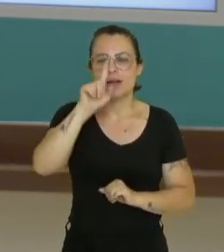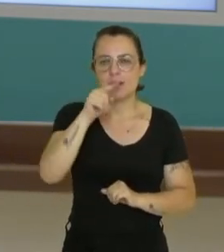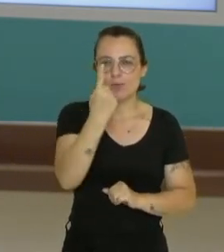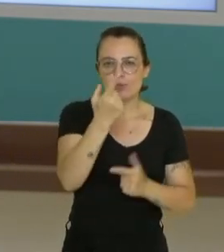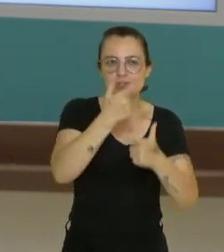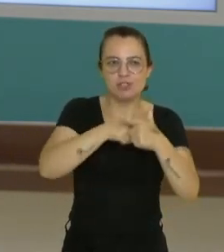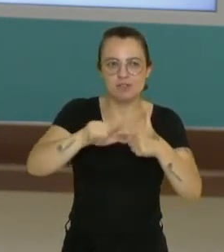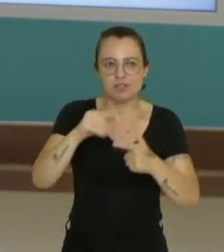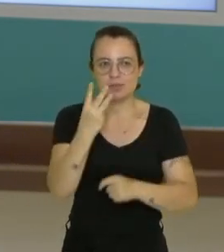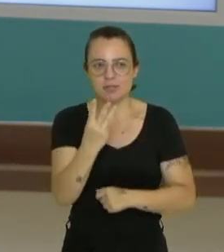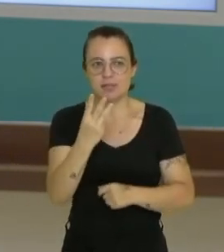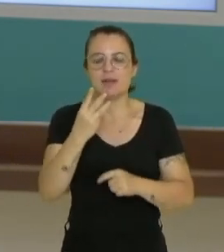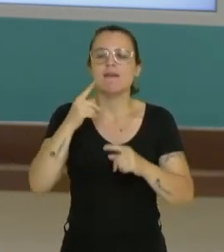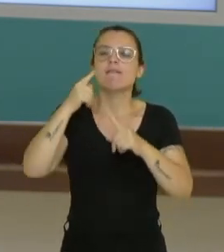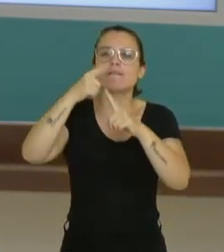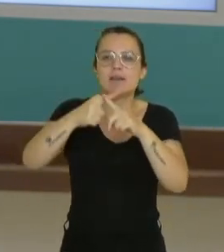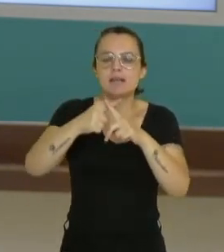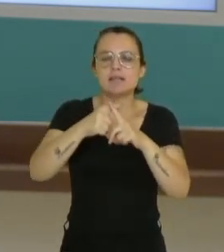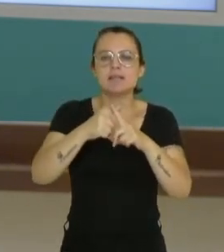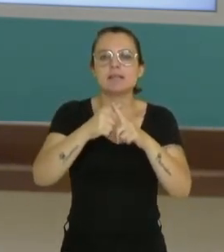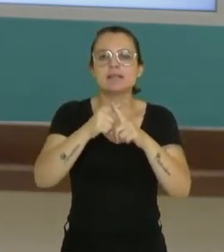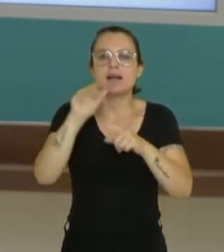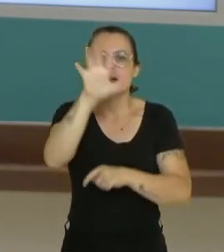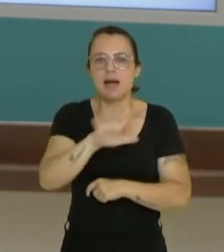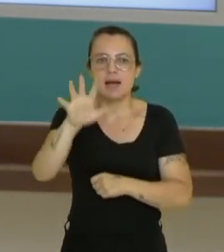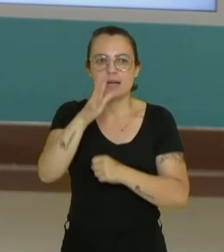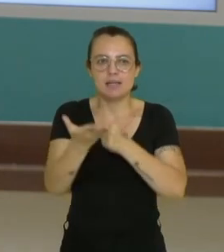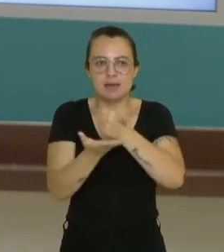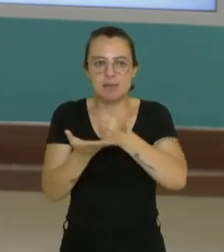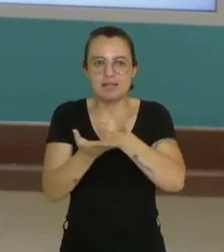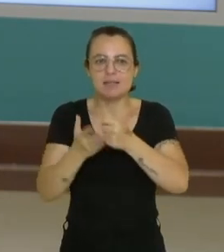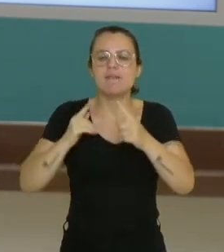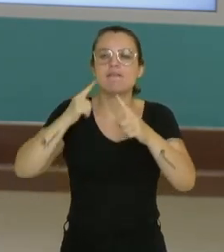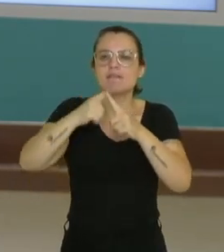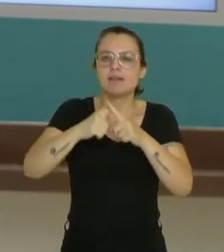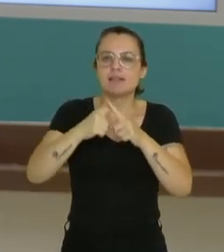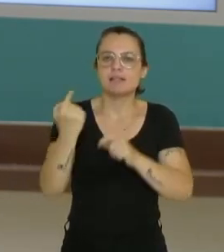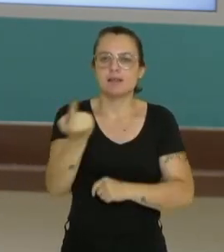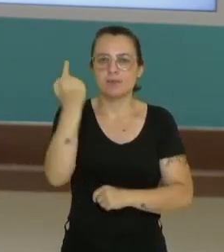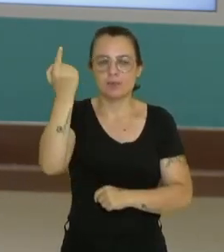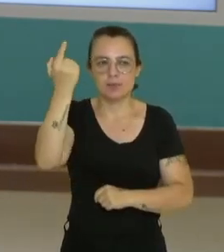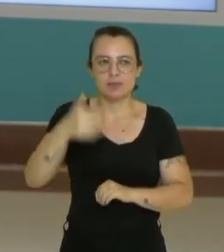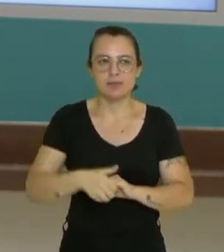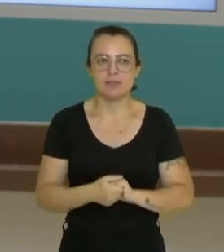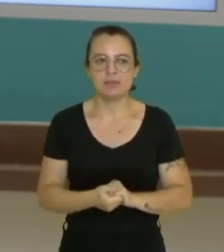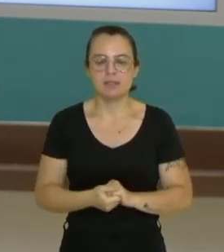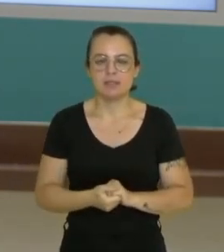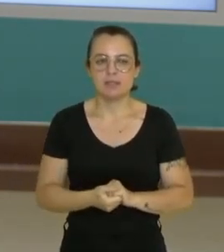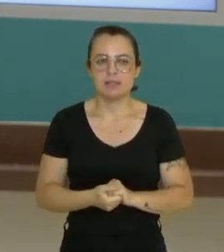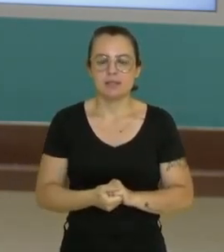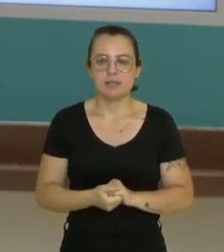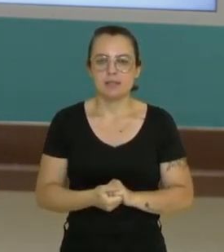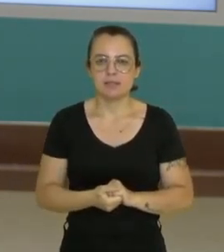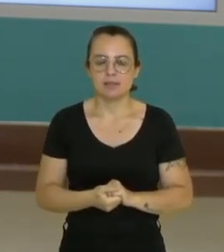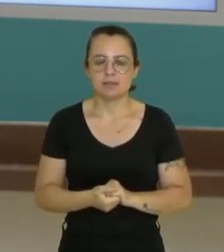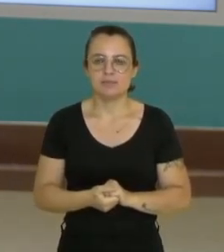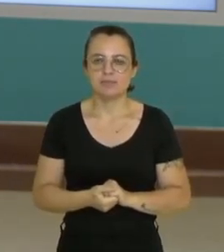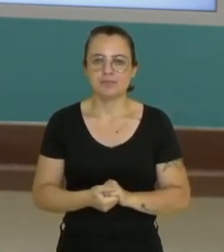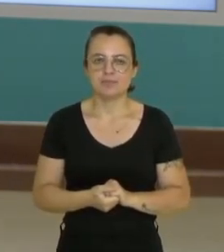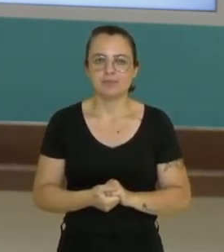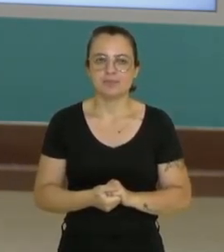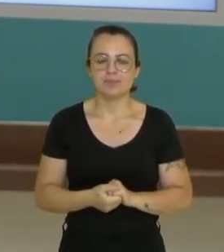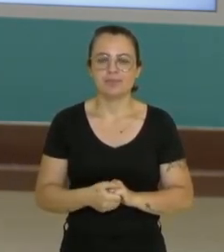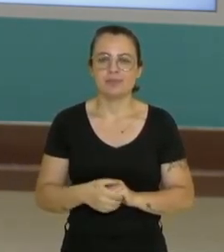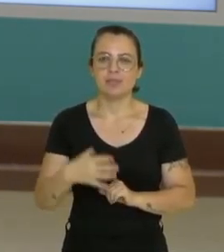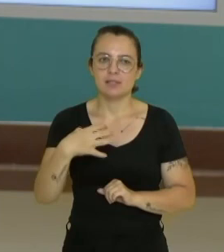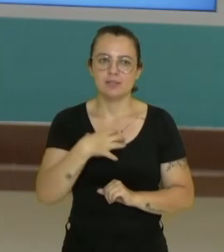1/3 vezes a área da base vezes a altura. Ou, simplesmente, o volume de uma pirâmide, área da base vezes a